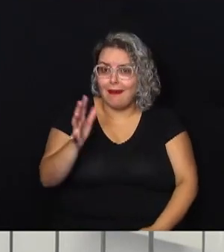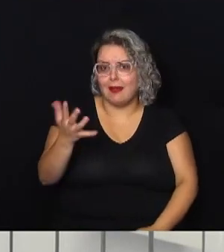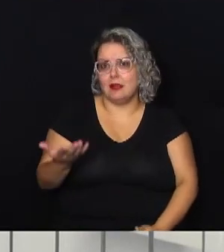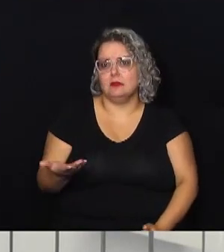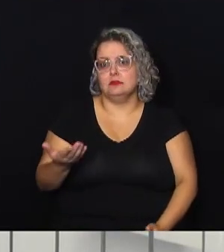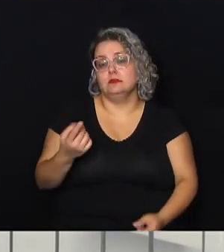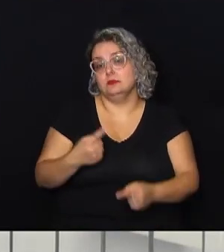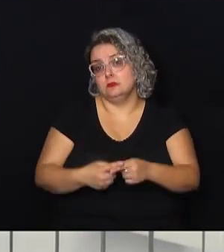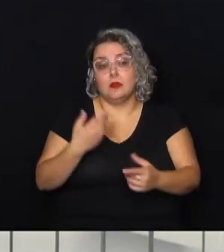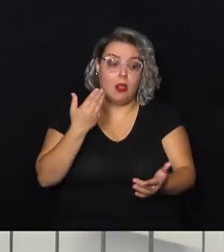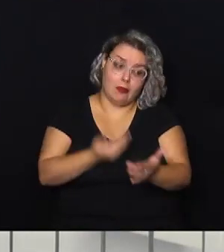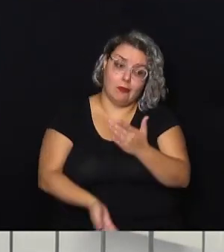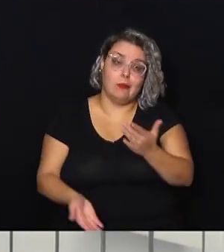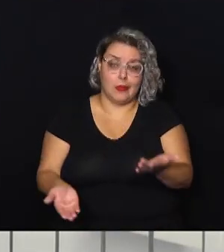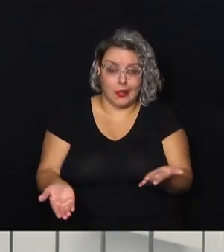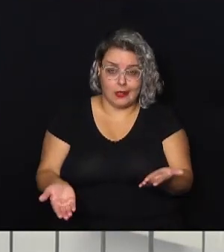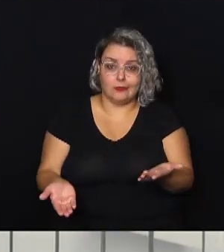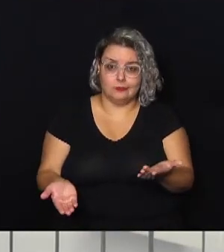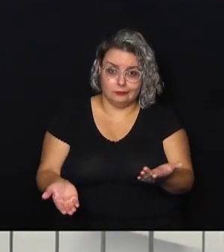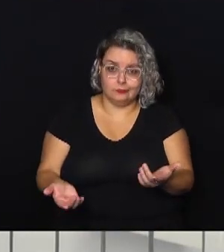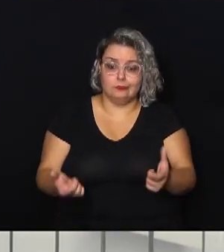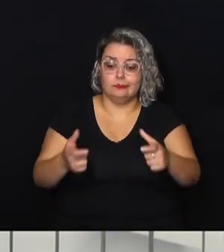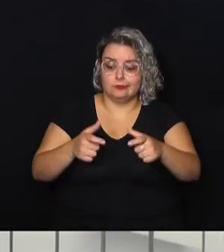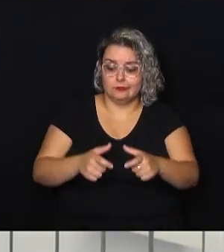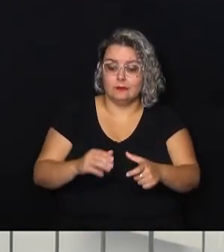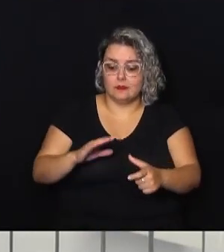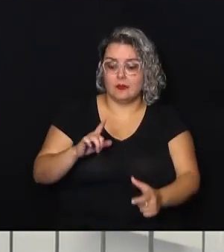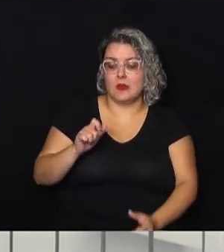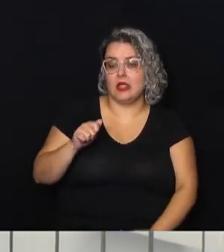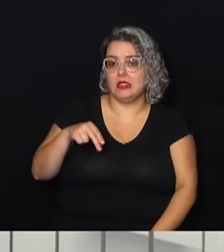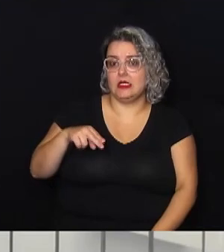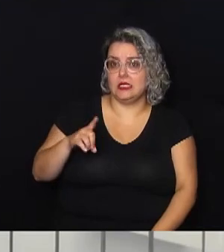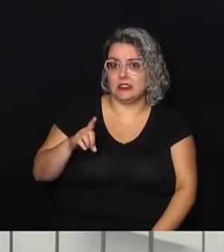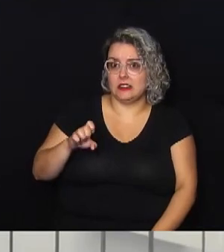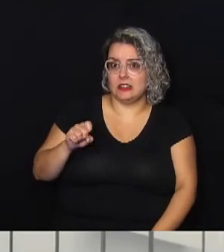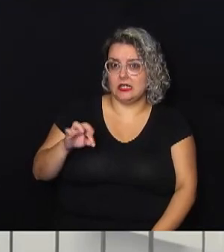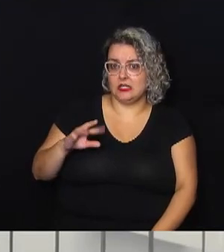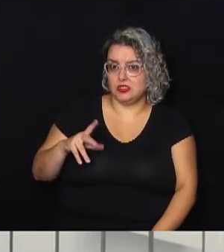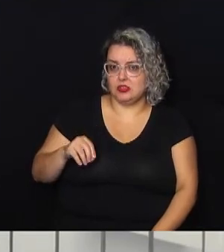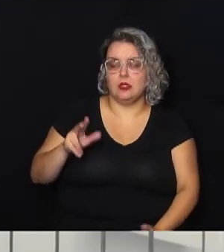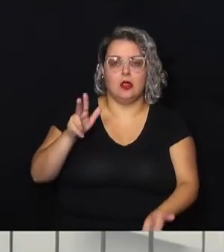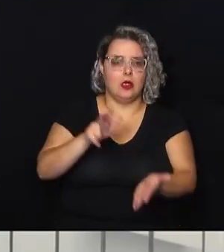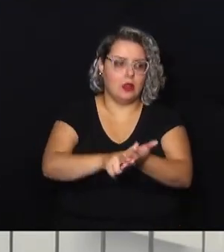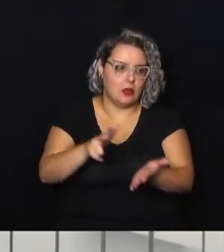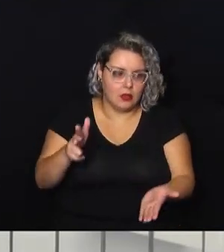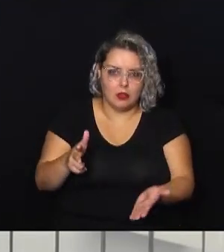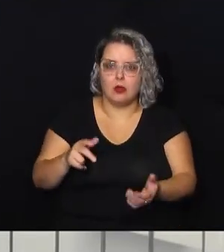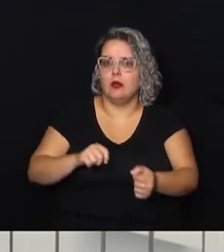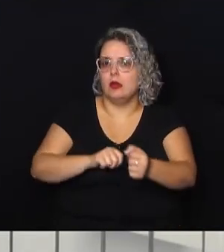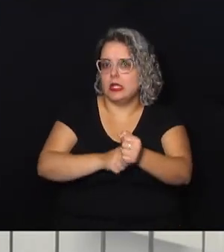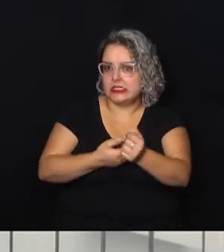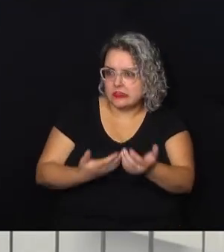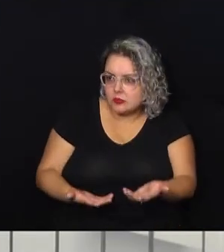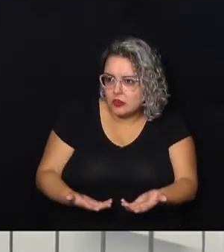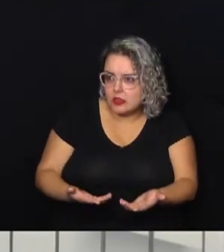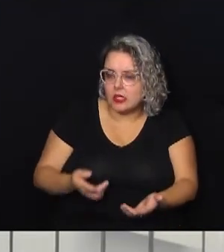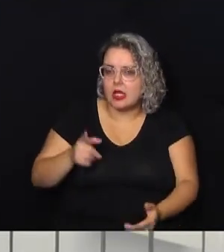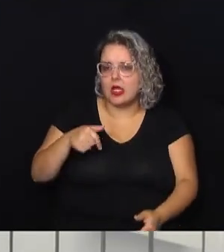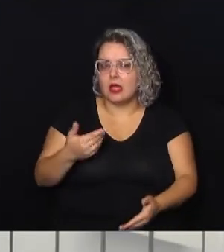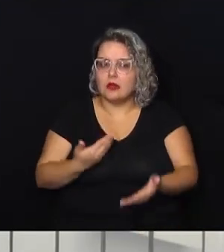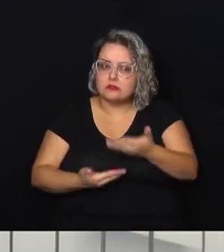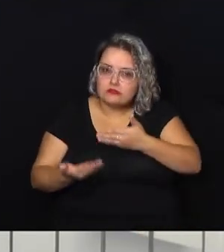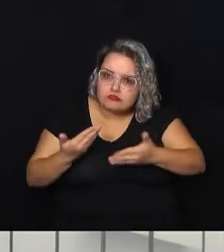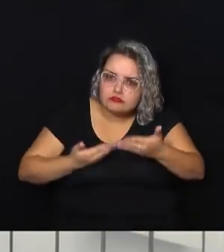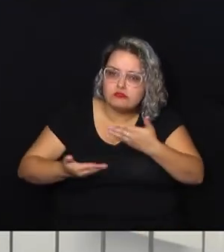perda dos aparelhos clandestinos. Regularizando com este bloqueio, é uma negociação